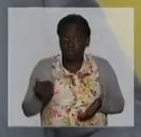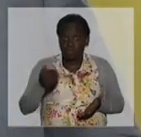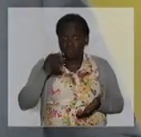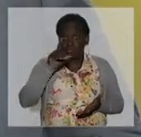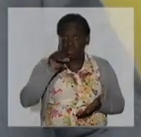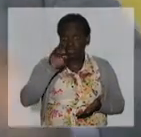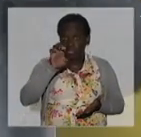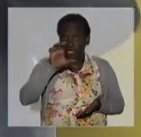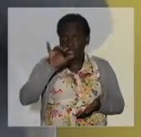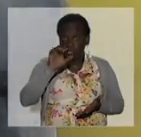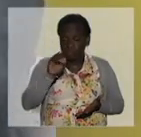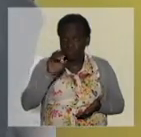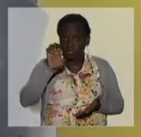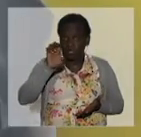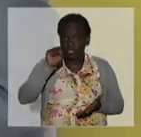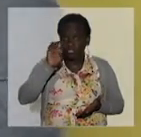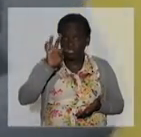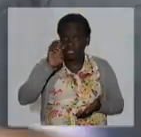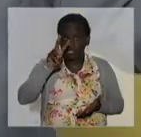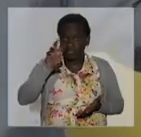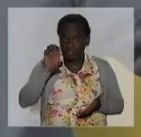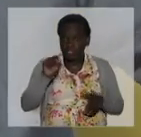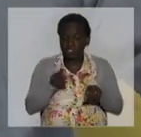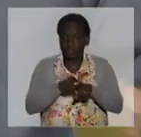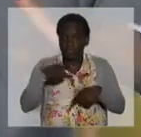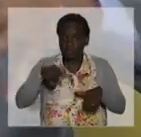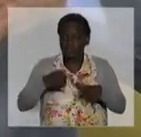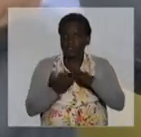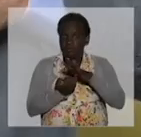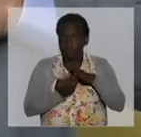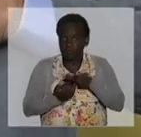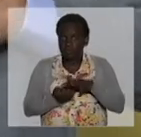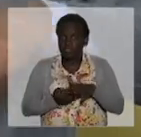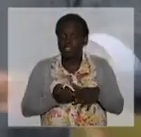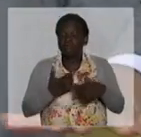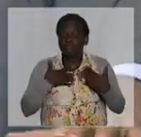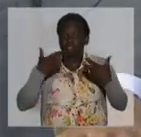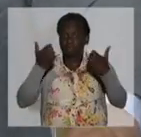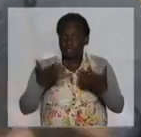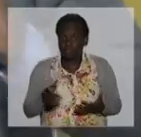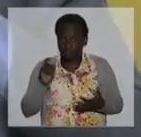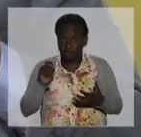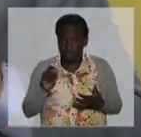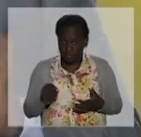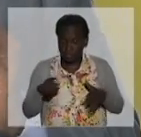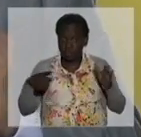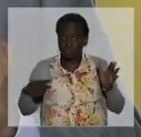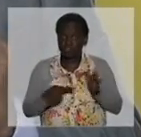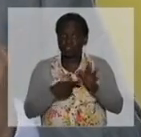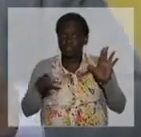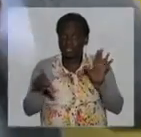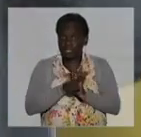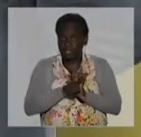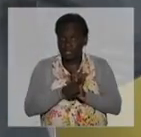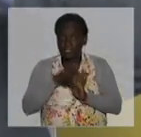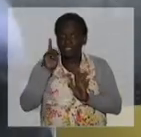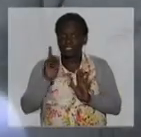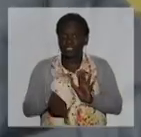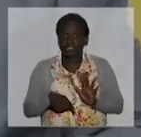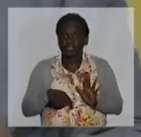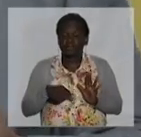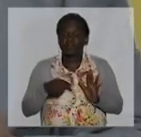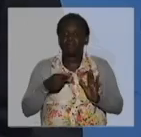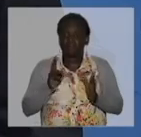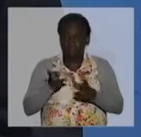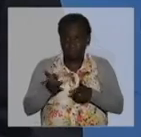Décio Esteves, que também trabalhou no Instituto. Mas eu quero dizer o seguinte, o objetivo da lei é